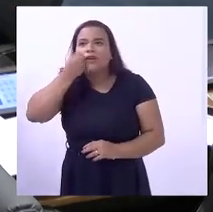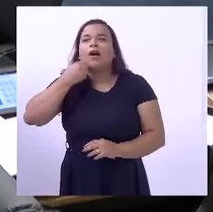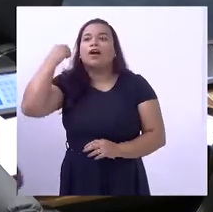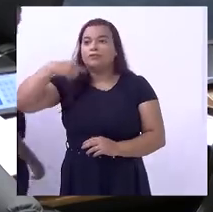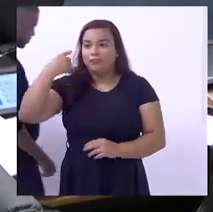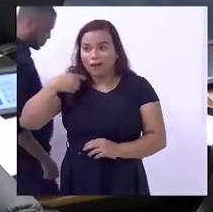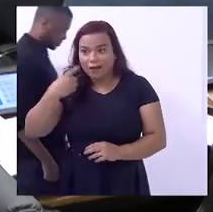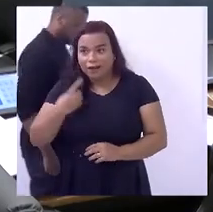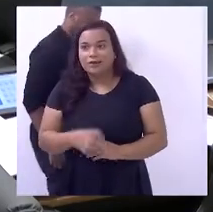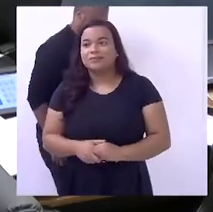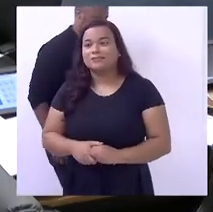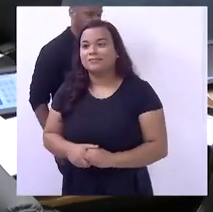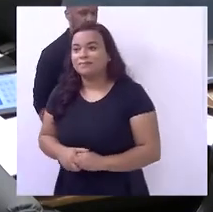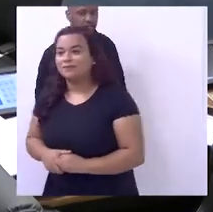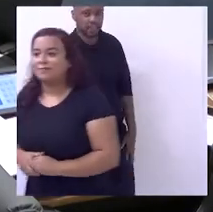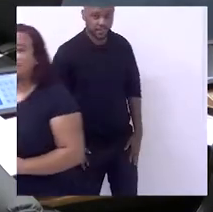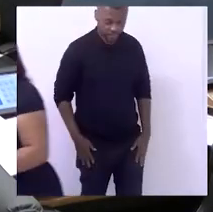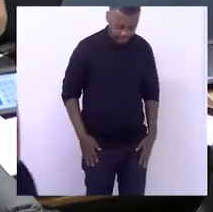advogado,